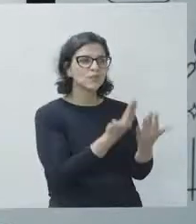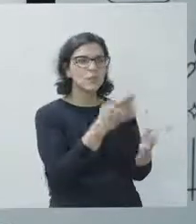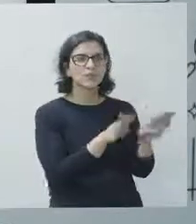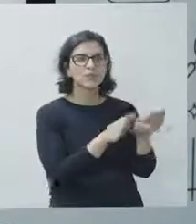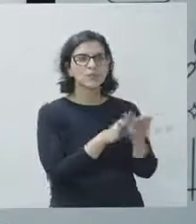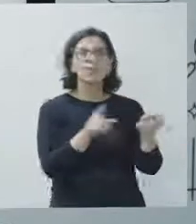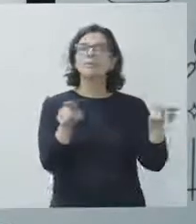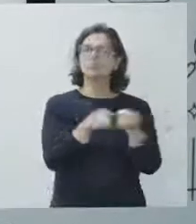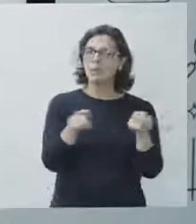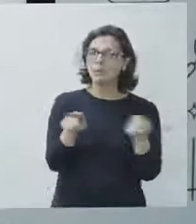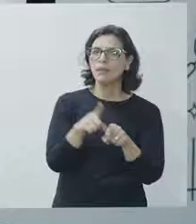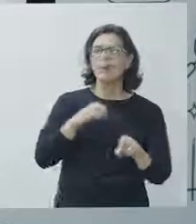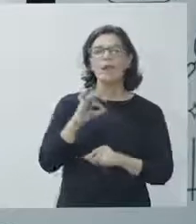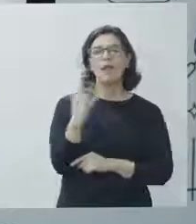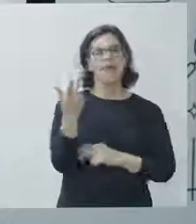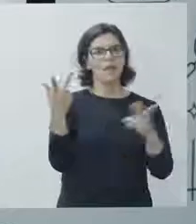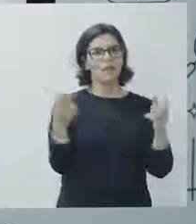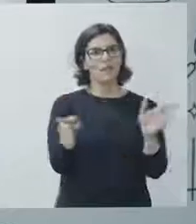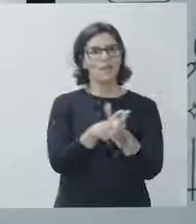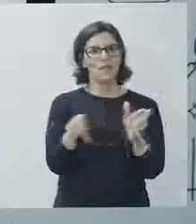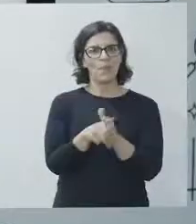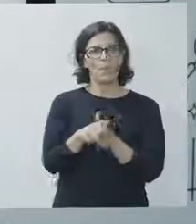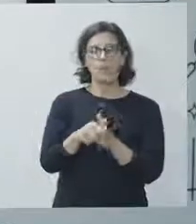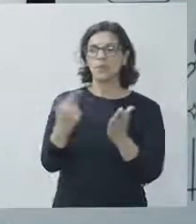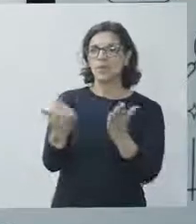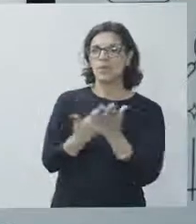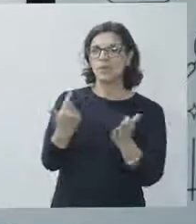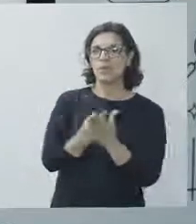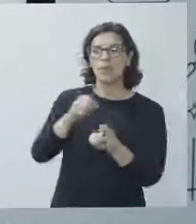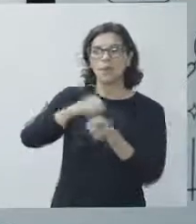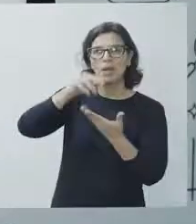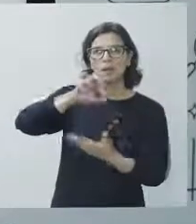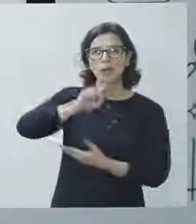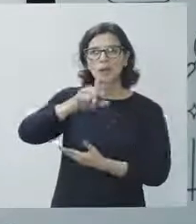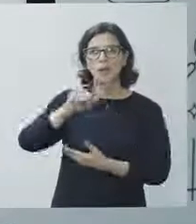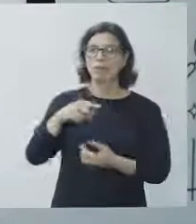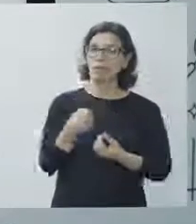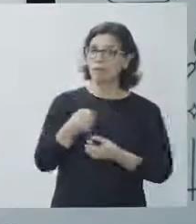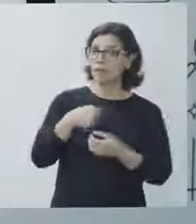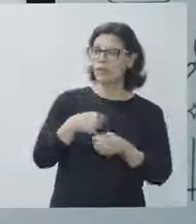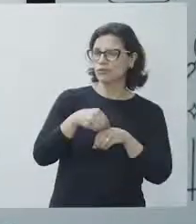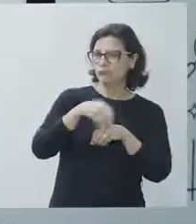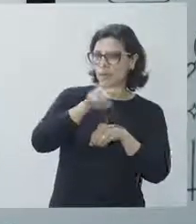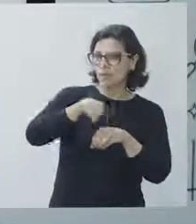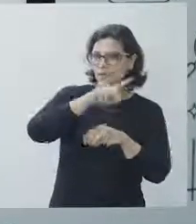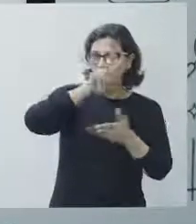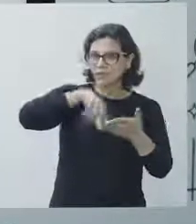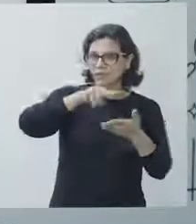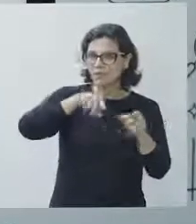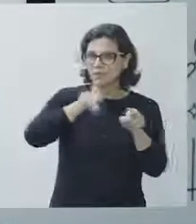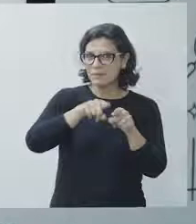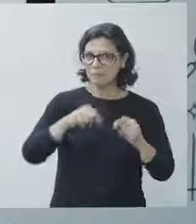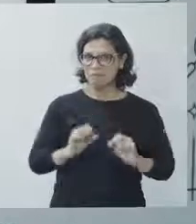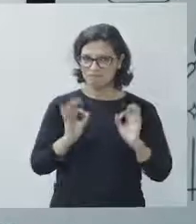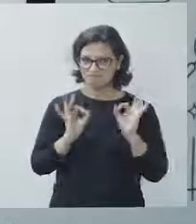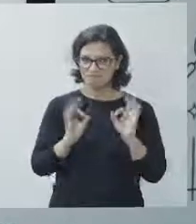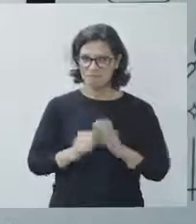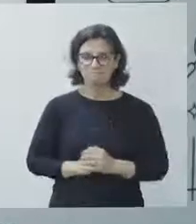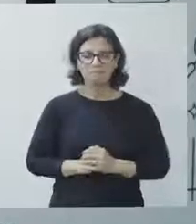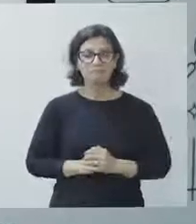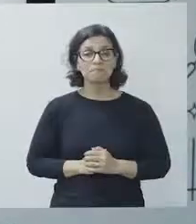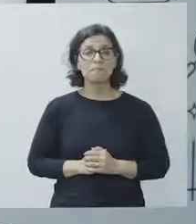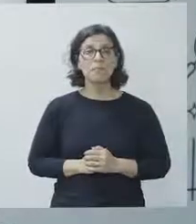assim também como acontece aqui na obra O Mágico de Oz, que eu deixo como indicação para vocês.